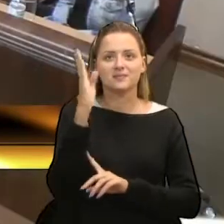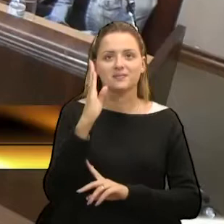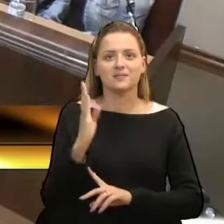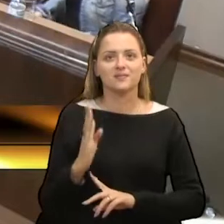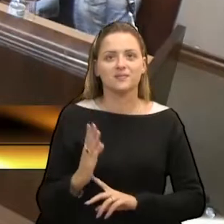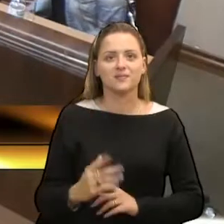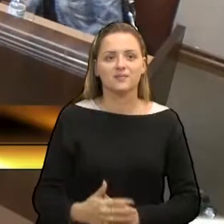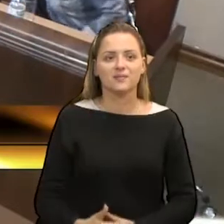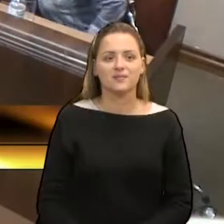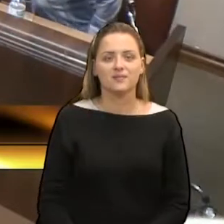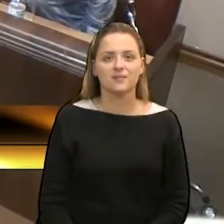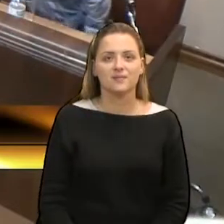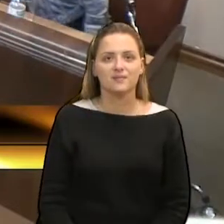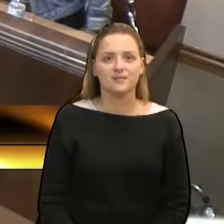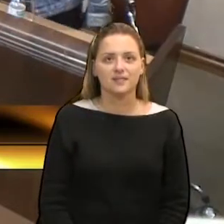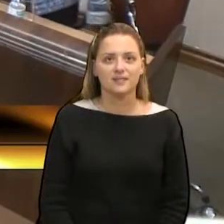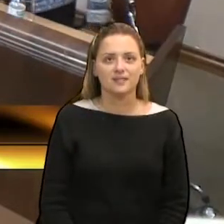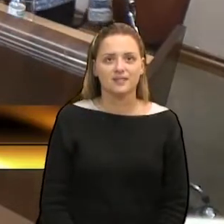nacional.